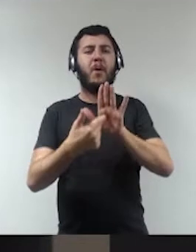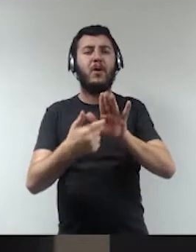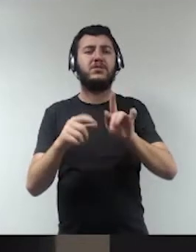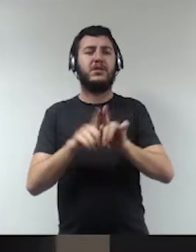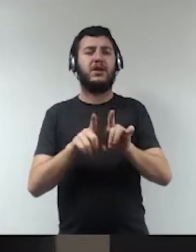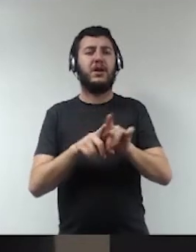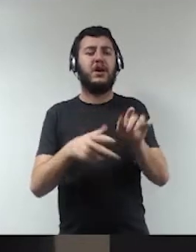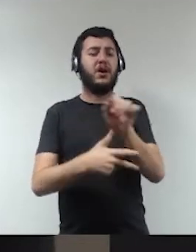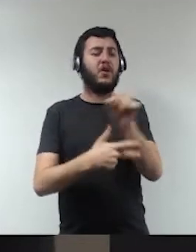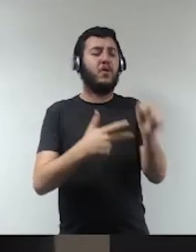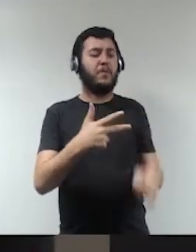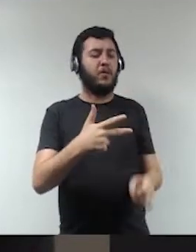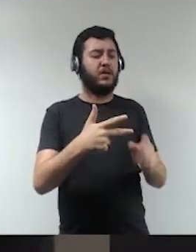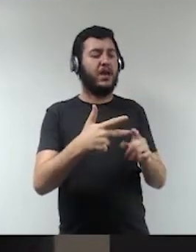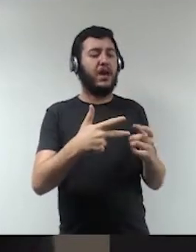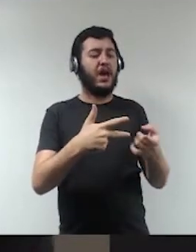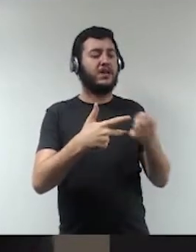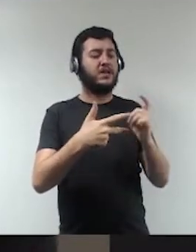programa.